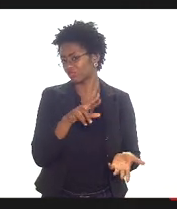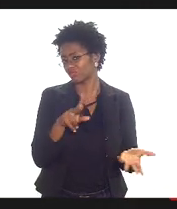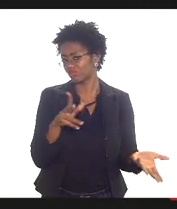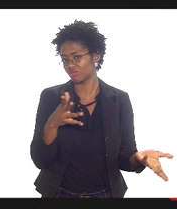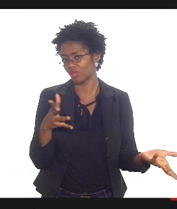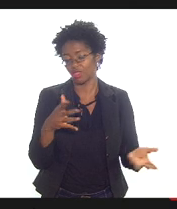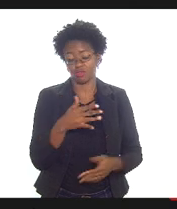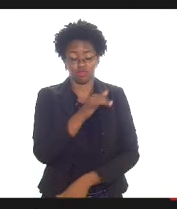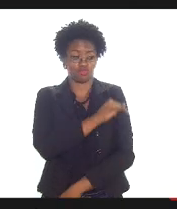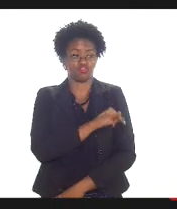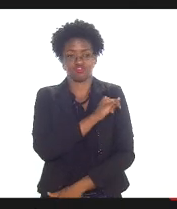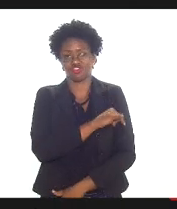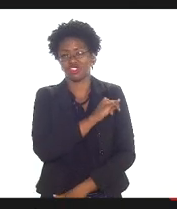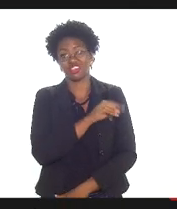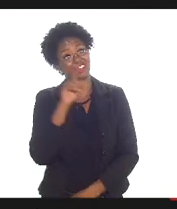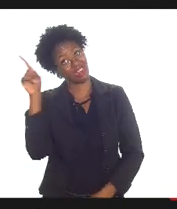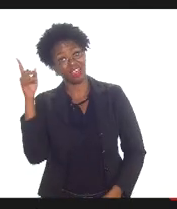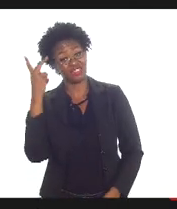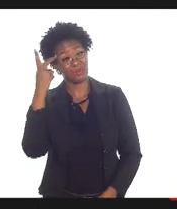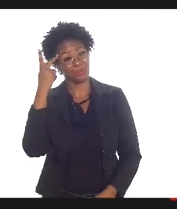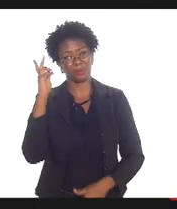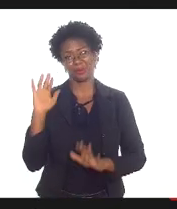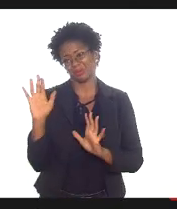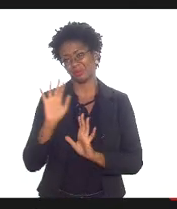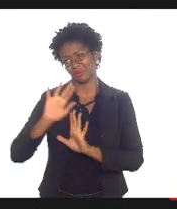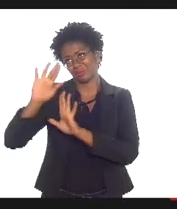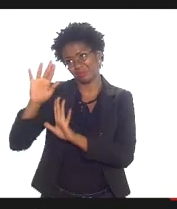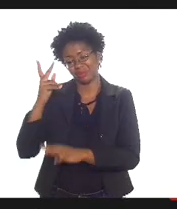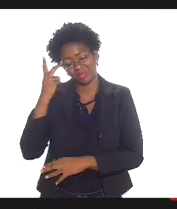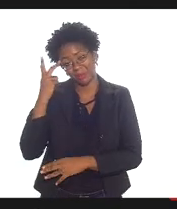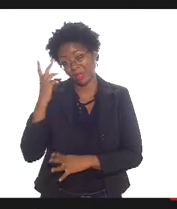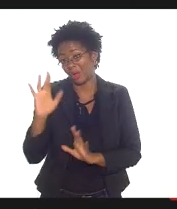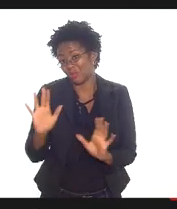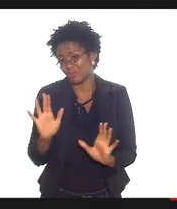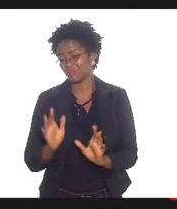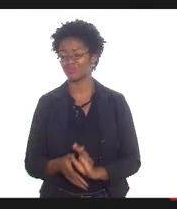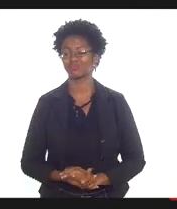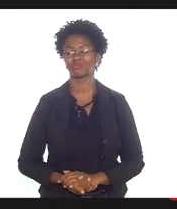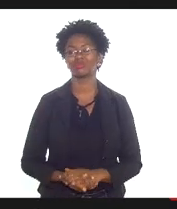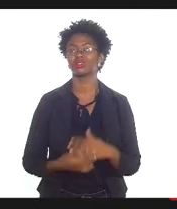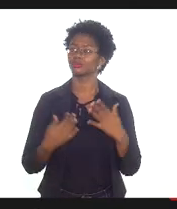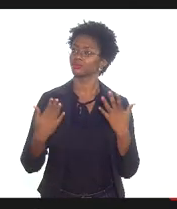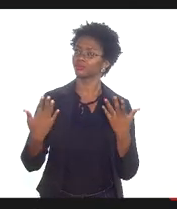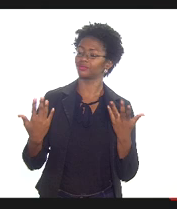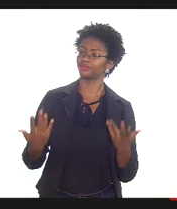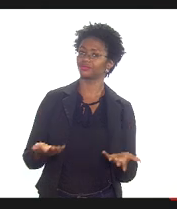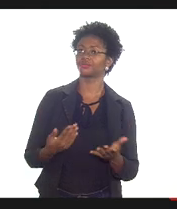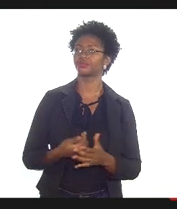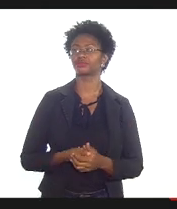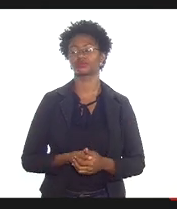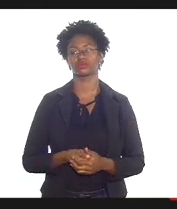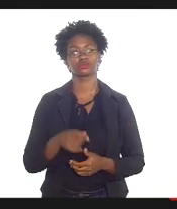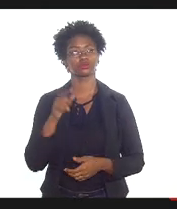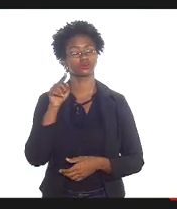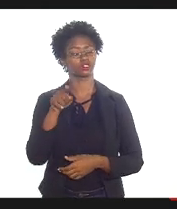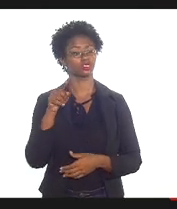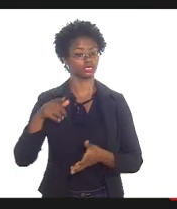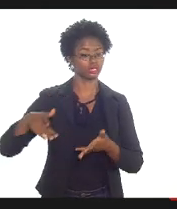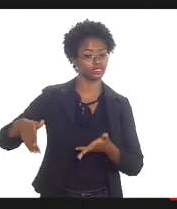Rio de Janeiro, ele está em São Paulo. Né? E aí, esse